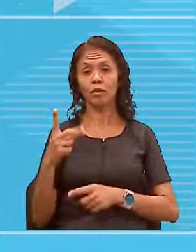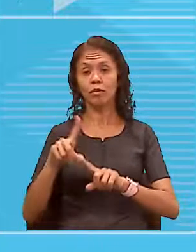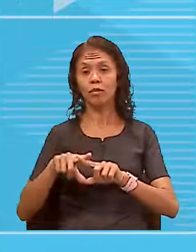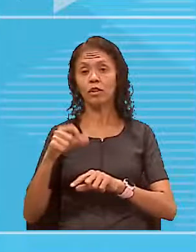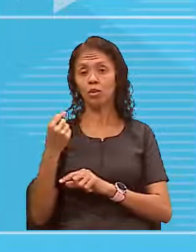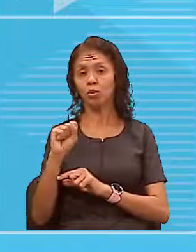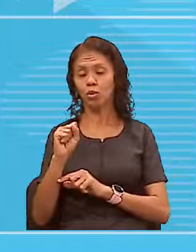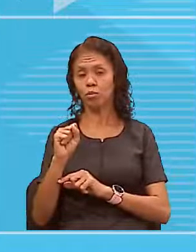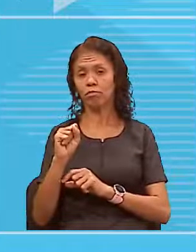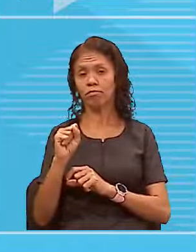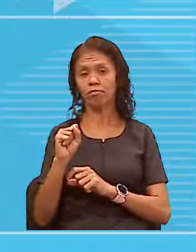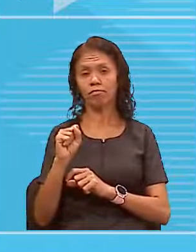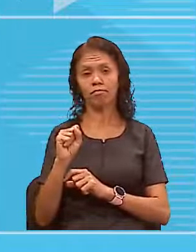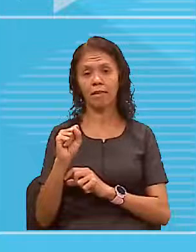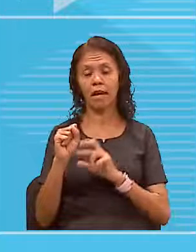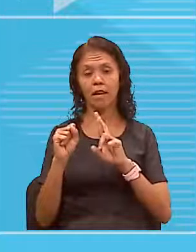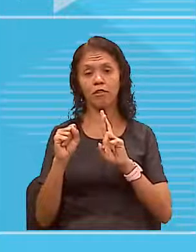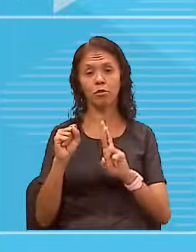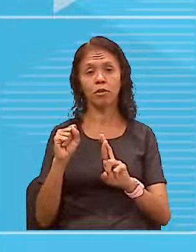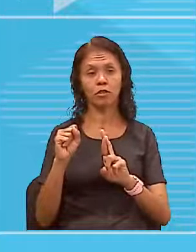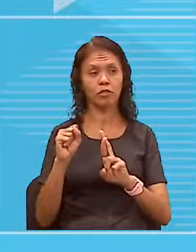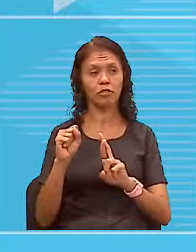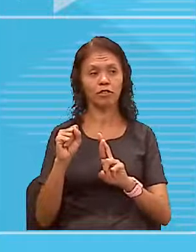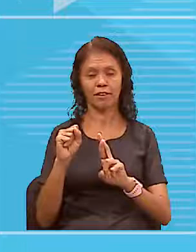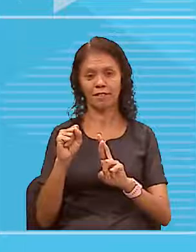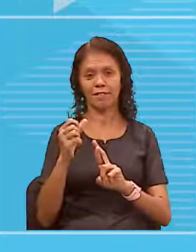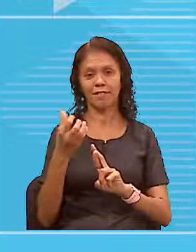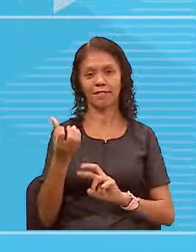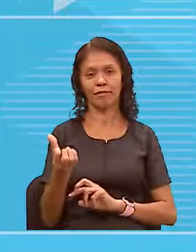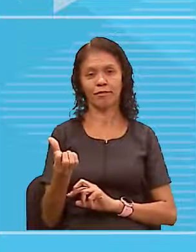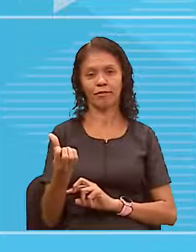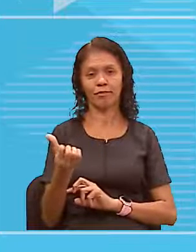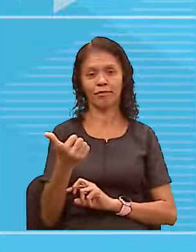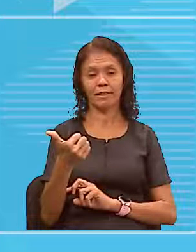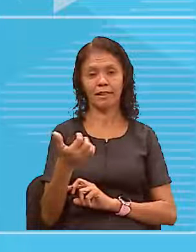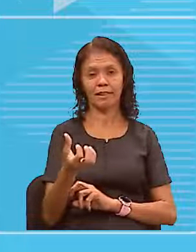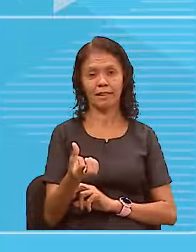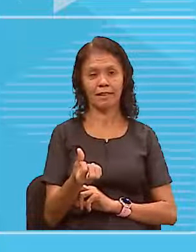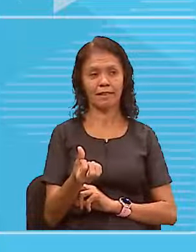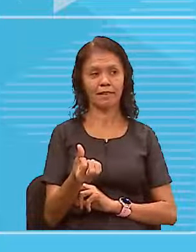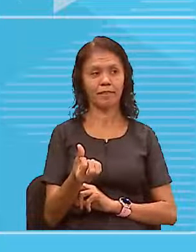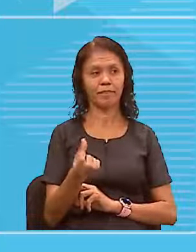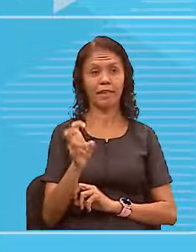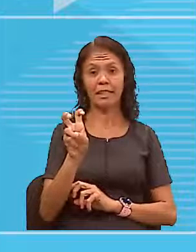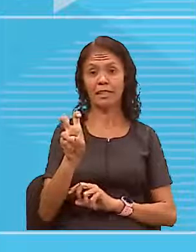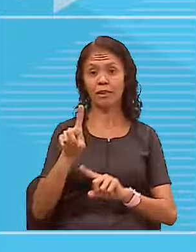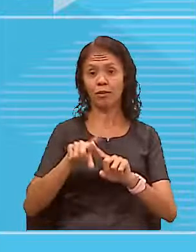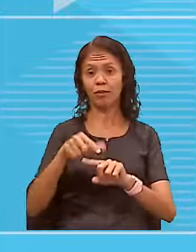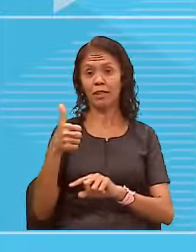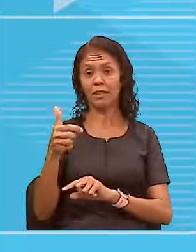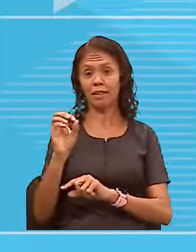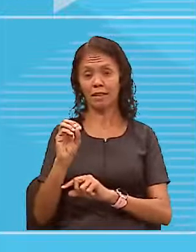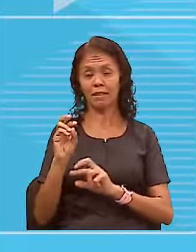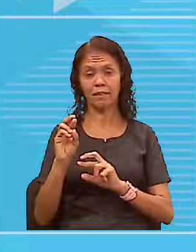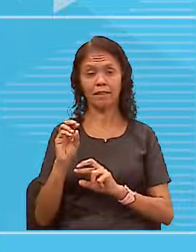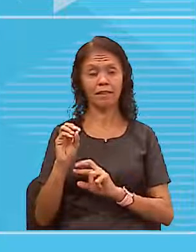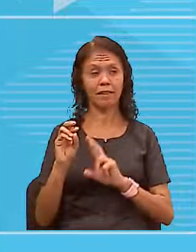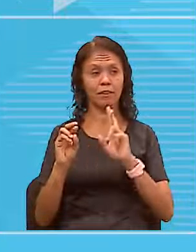8? 2 vezes 8, Gabriel, não é 16? Vamos lá. 5 vezes 10 não é